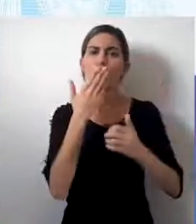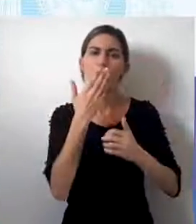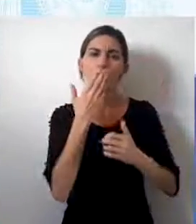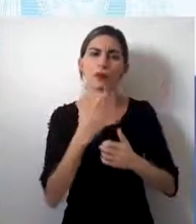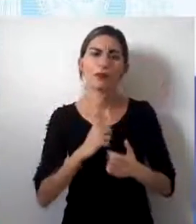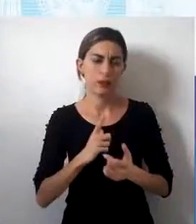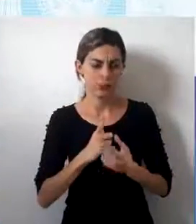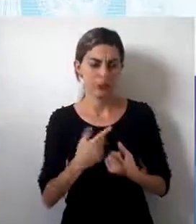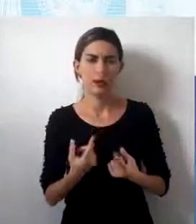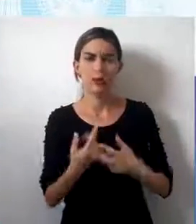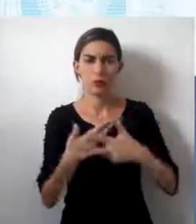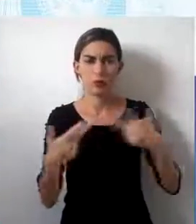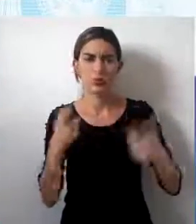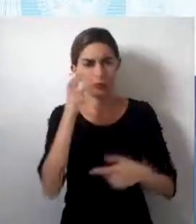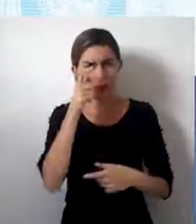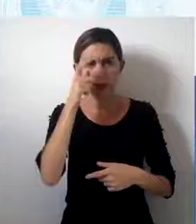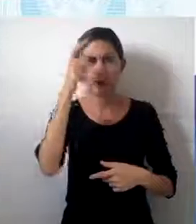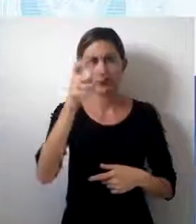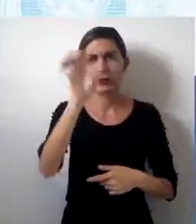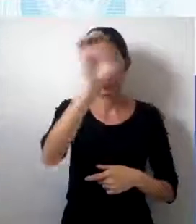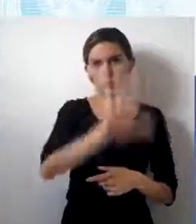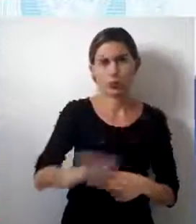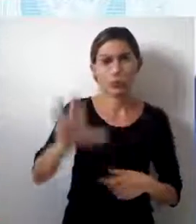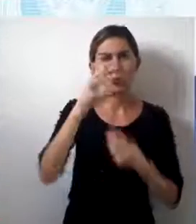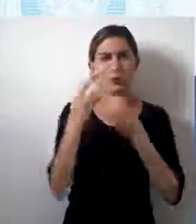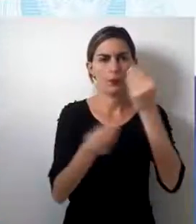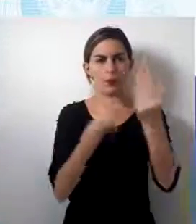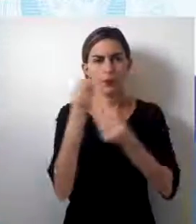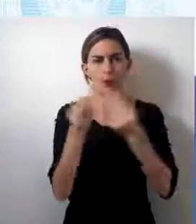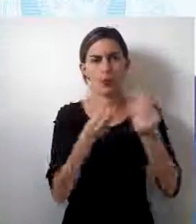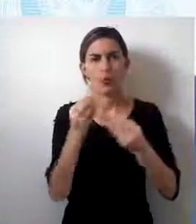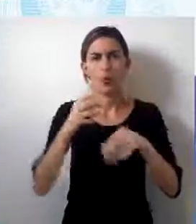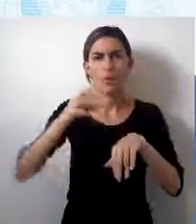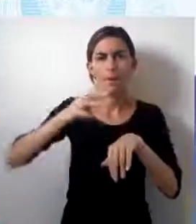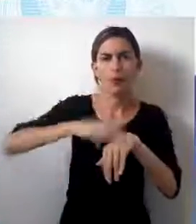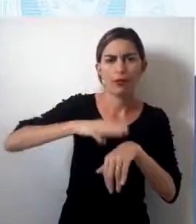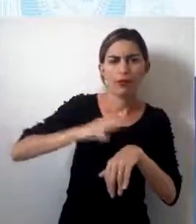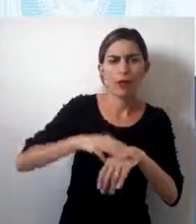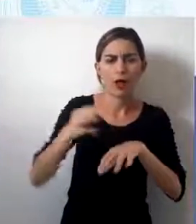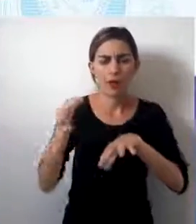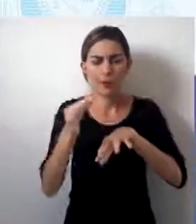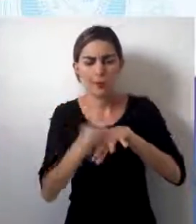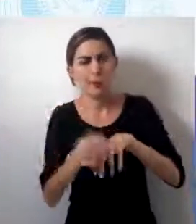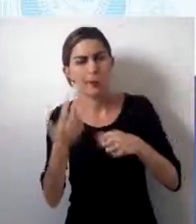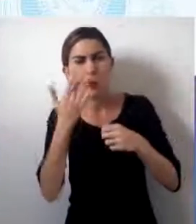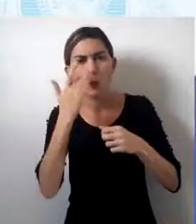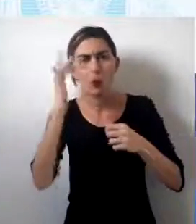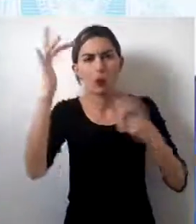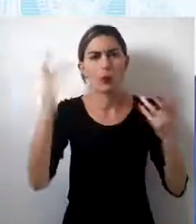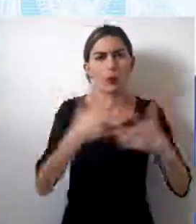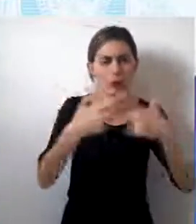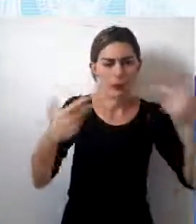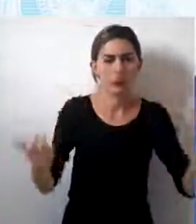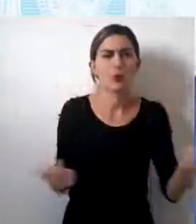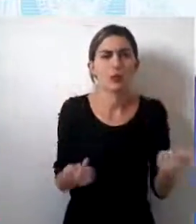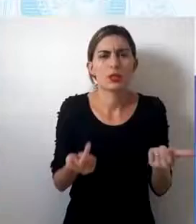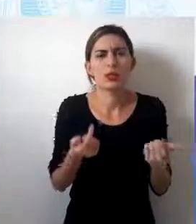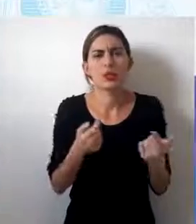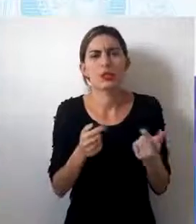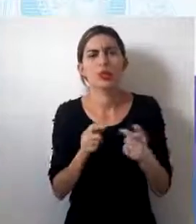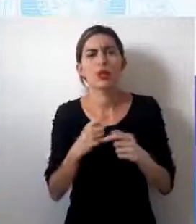de mercadoria, consideravam de interesse dos europeus, como metais preciosos, ou algumas